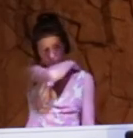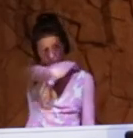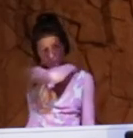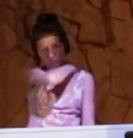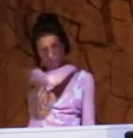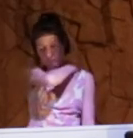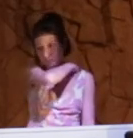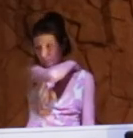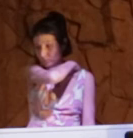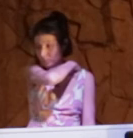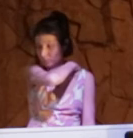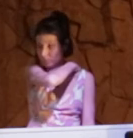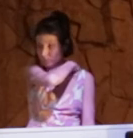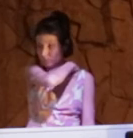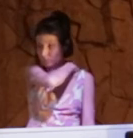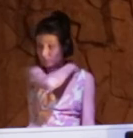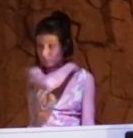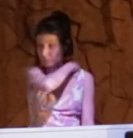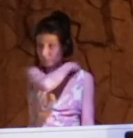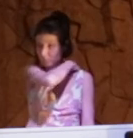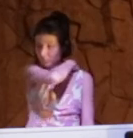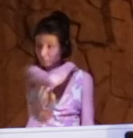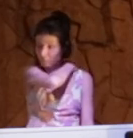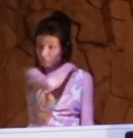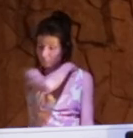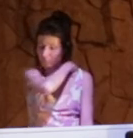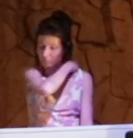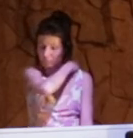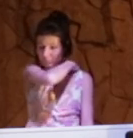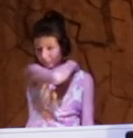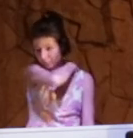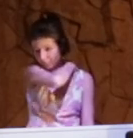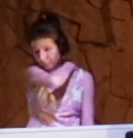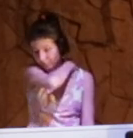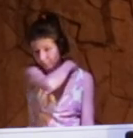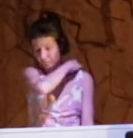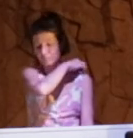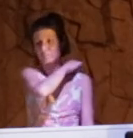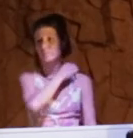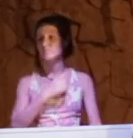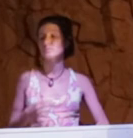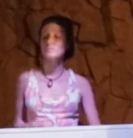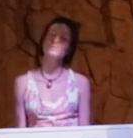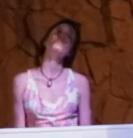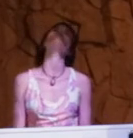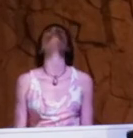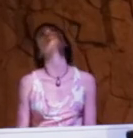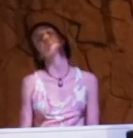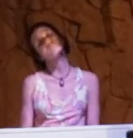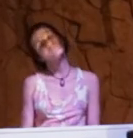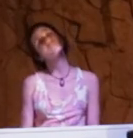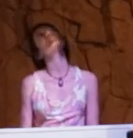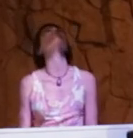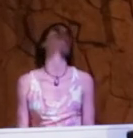ilustrar. E tinha uma situação de violência, onde um dos personagens lá era mais violento que